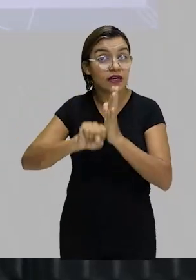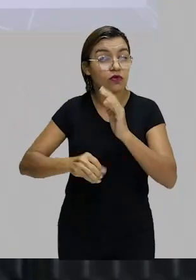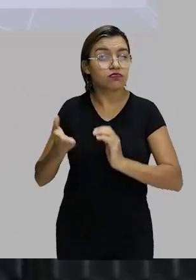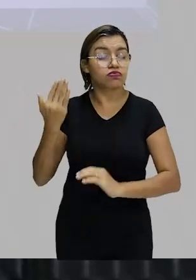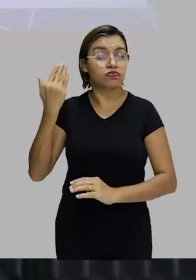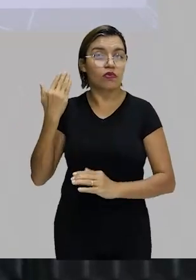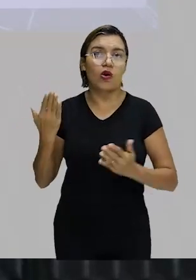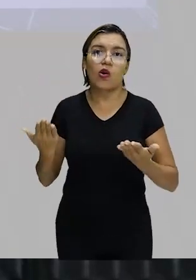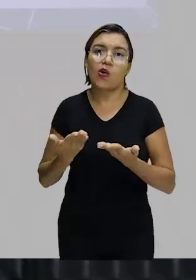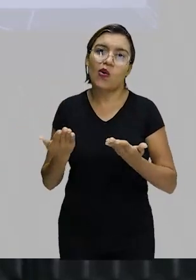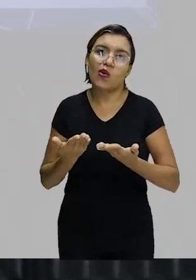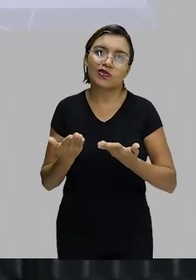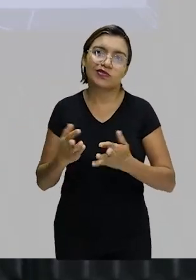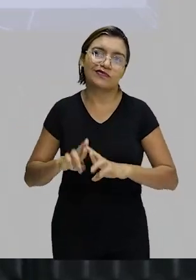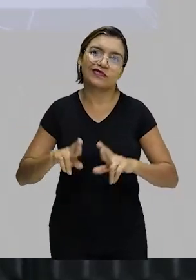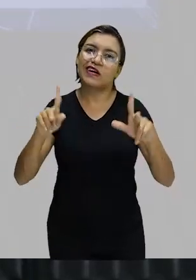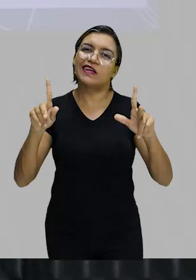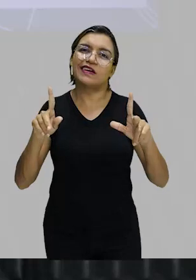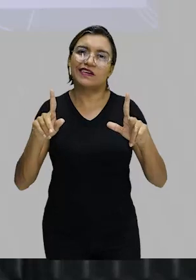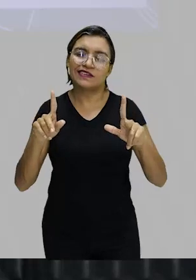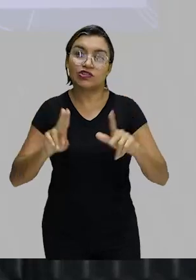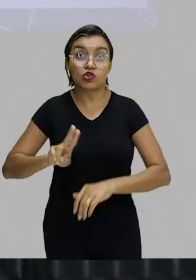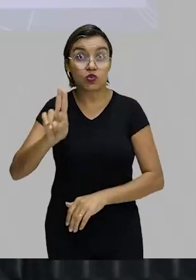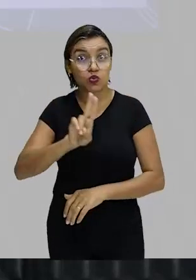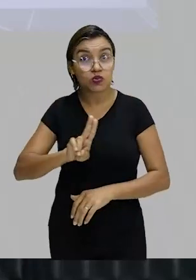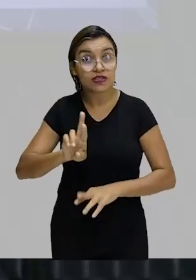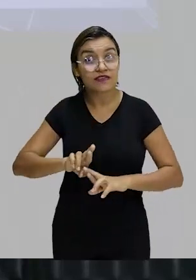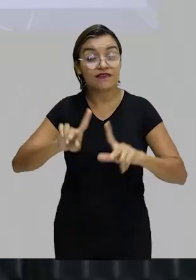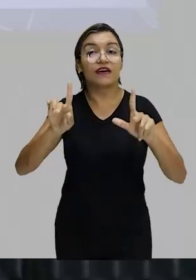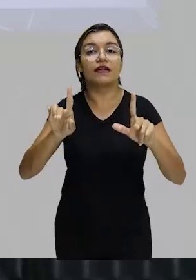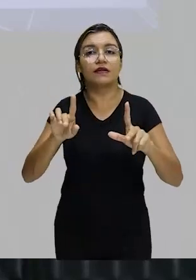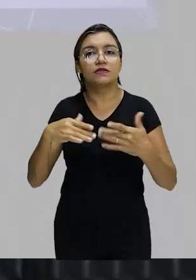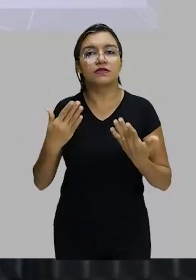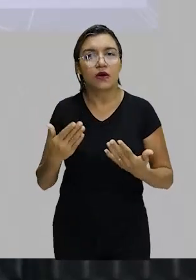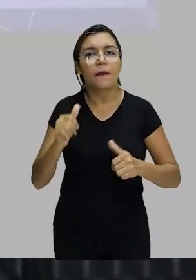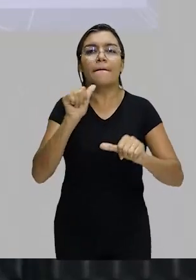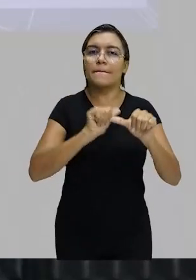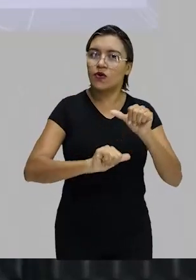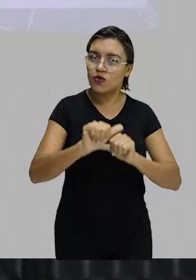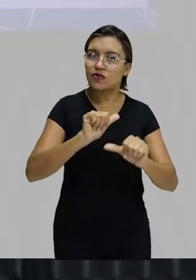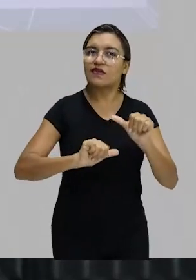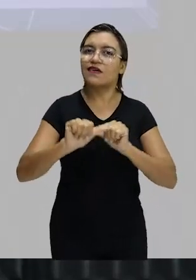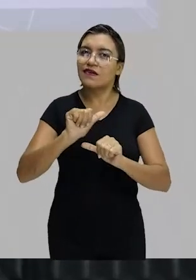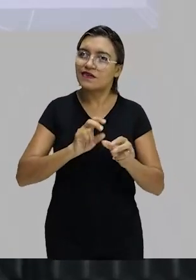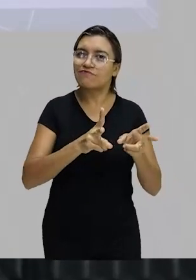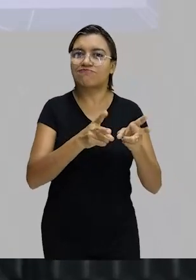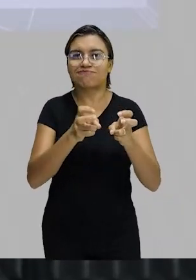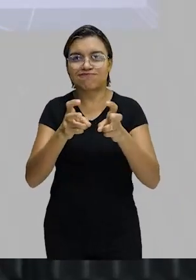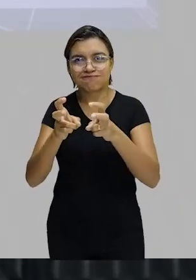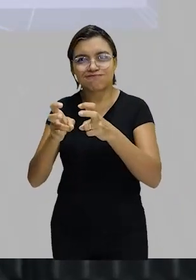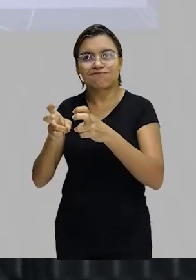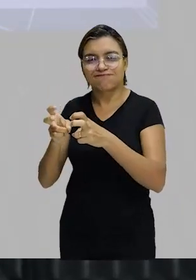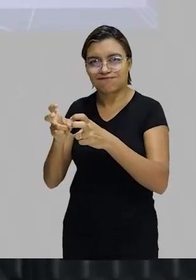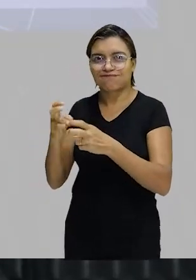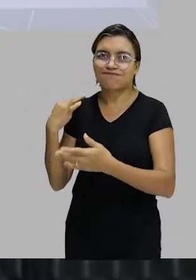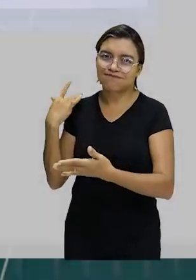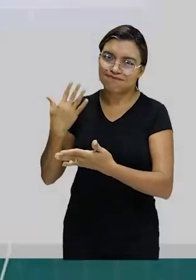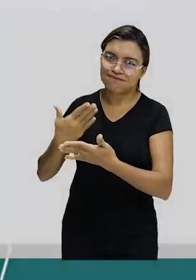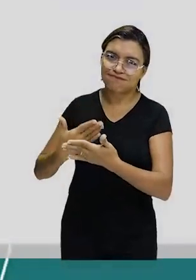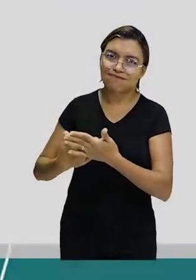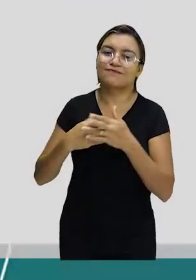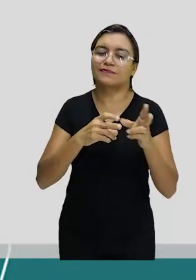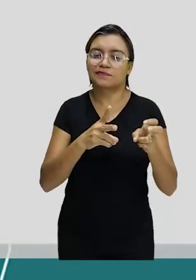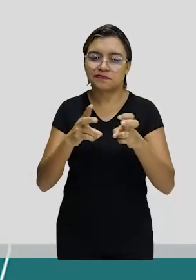atrás, hoje em dia não são utilizados da mesma forma, tá? Então são essas mudanças que nós vamos observar ao longo do tempo.